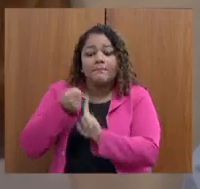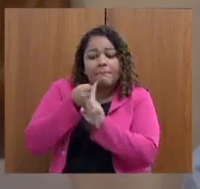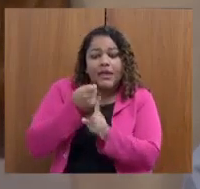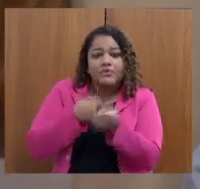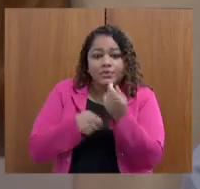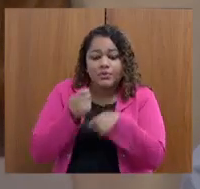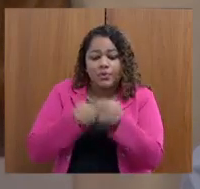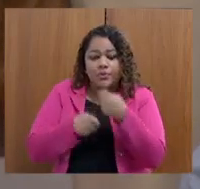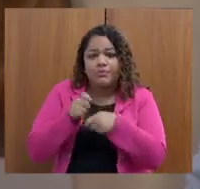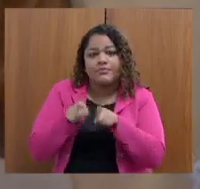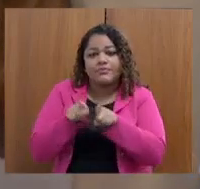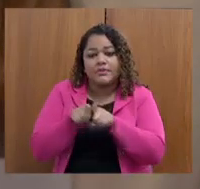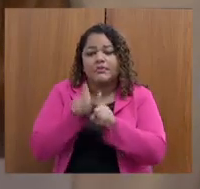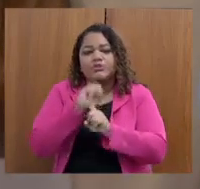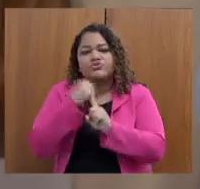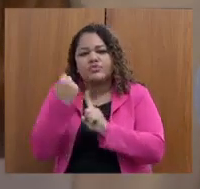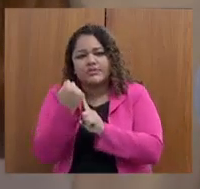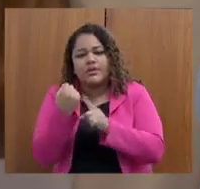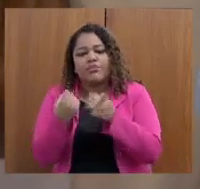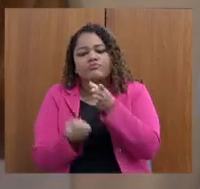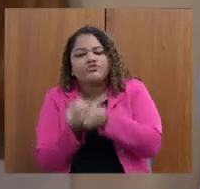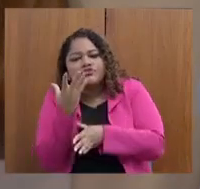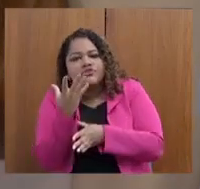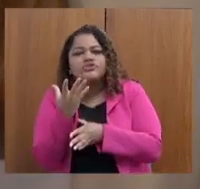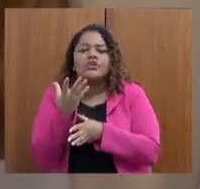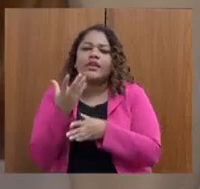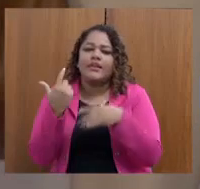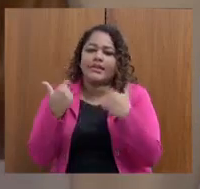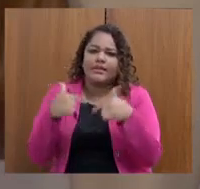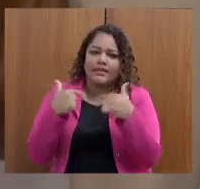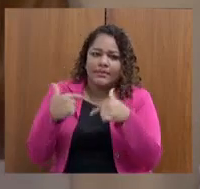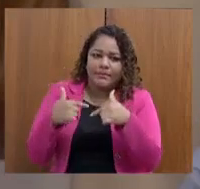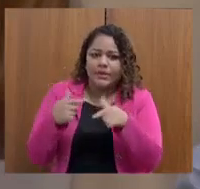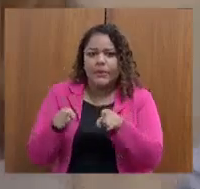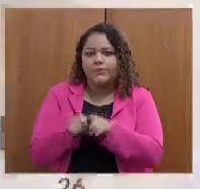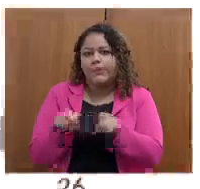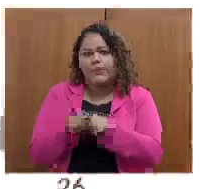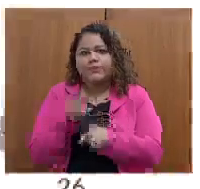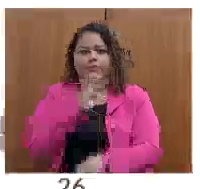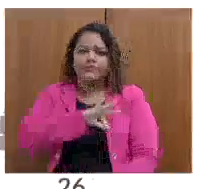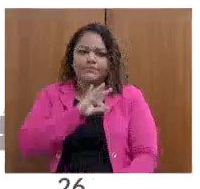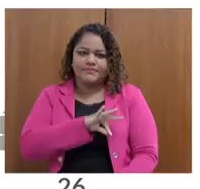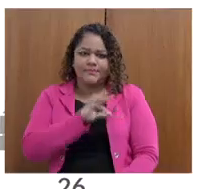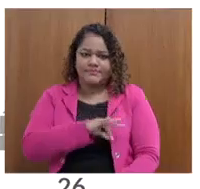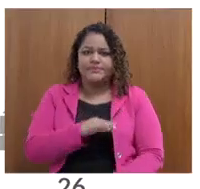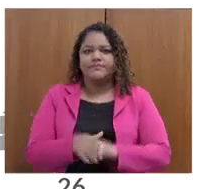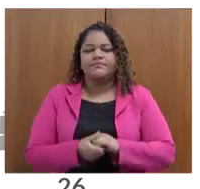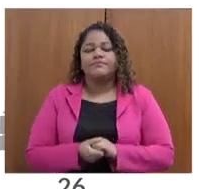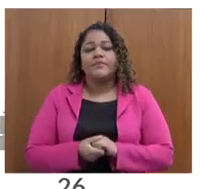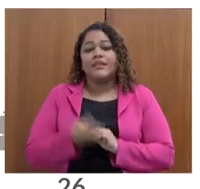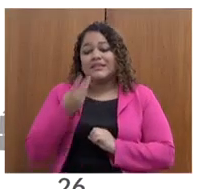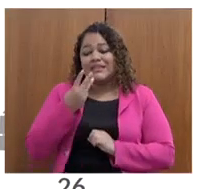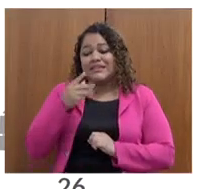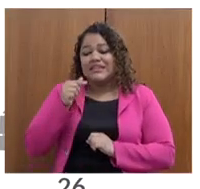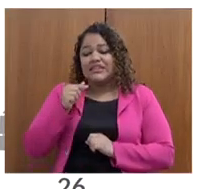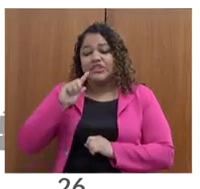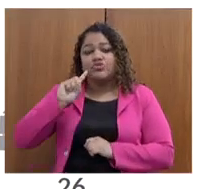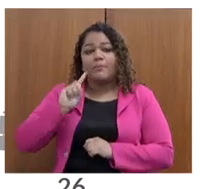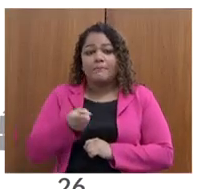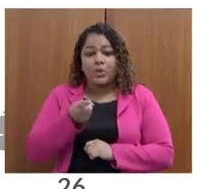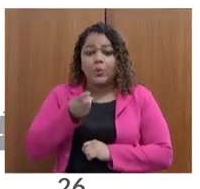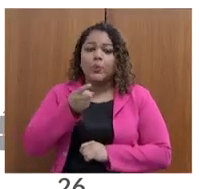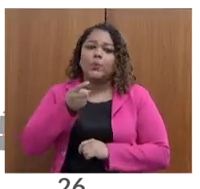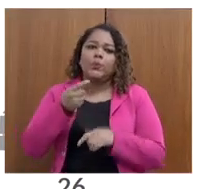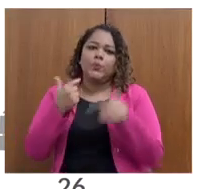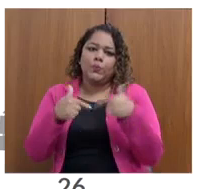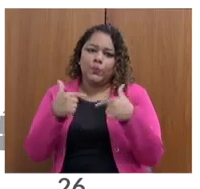tange a geração de emprego e renda esse empregos diretos 37 mil empregos diretos são 81 projetos